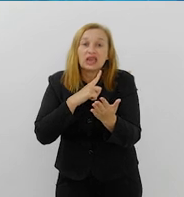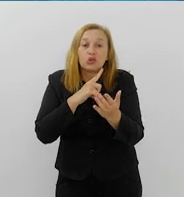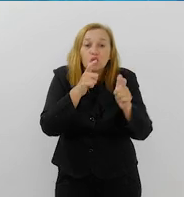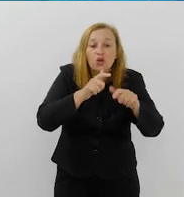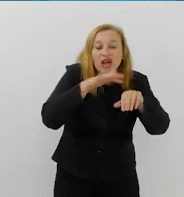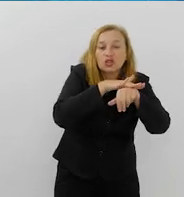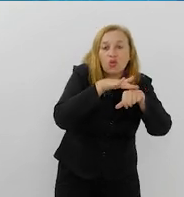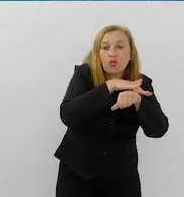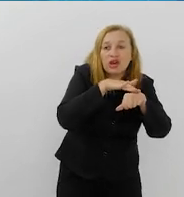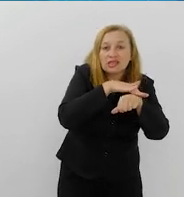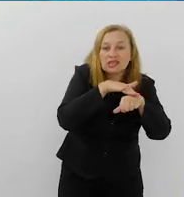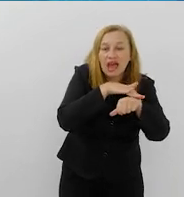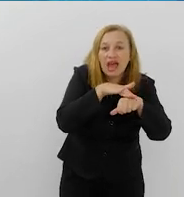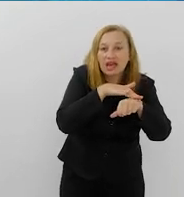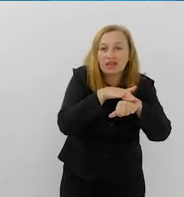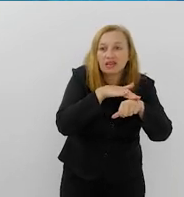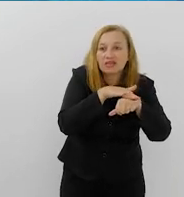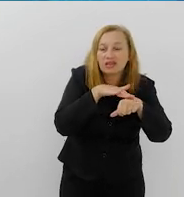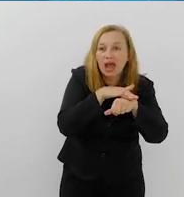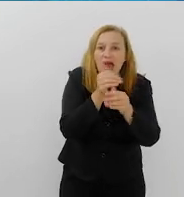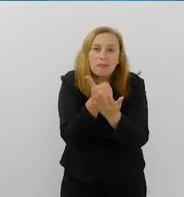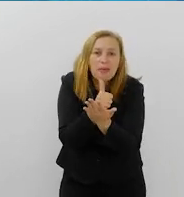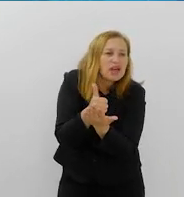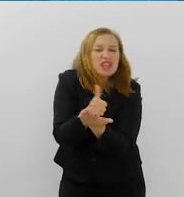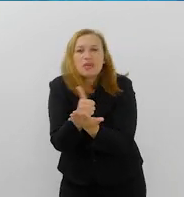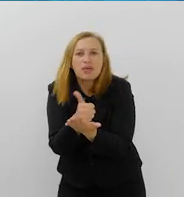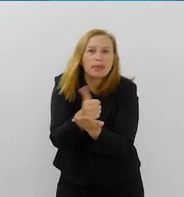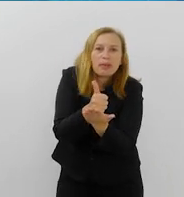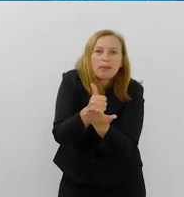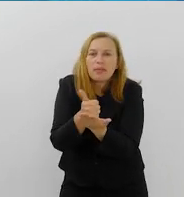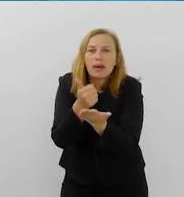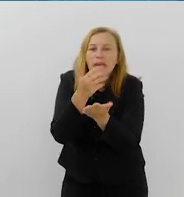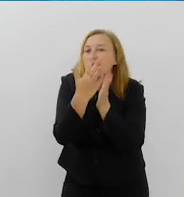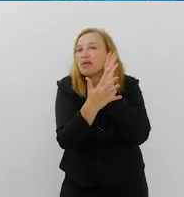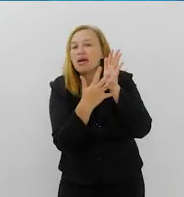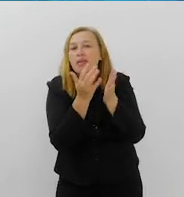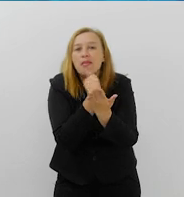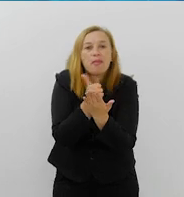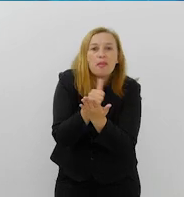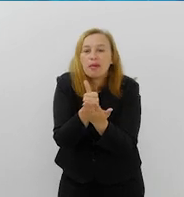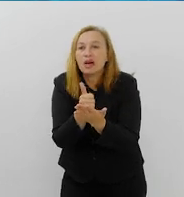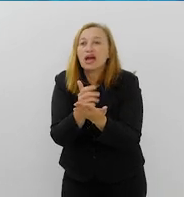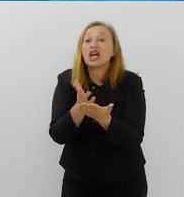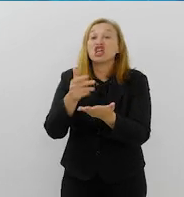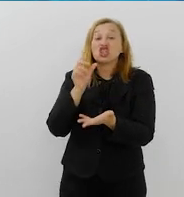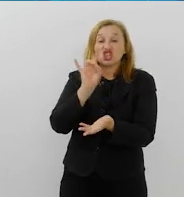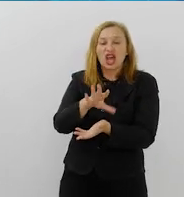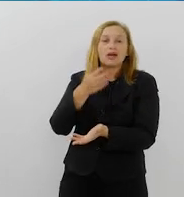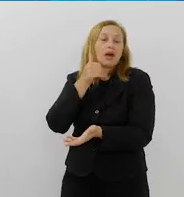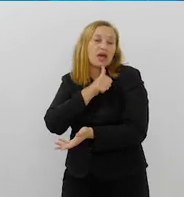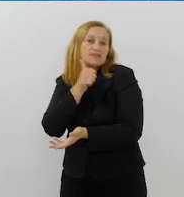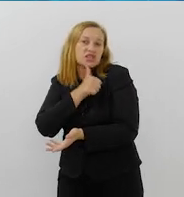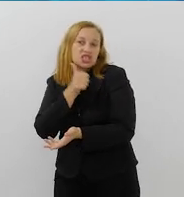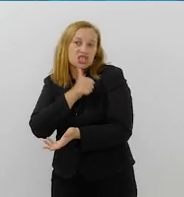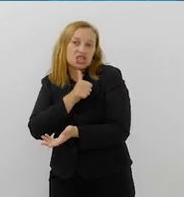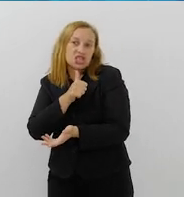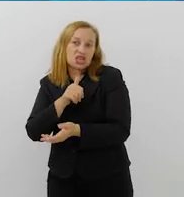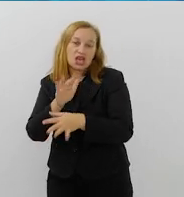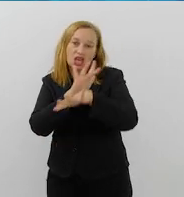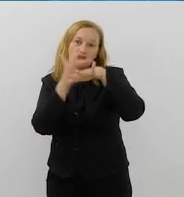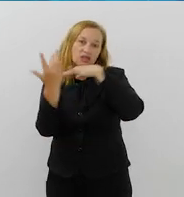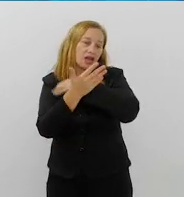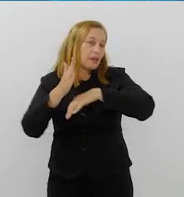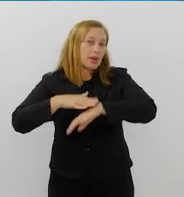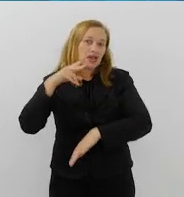vocês conversam lá entre eles. As meninas têm essa coisa das redes sociais